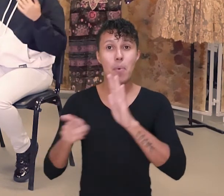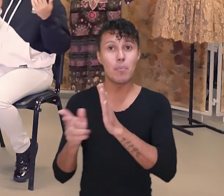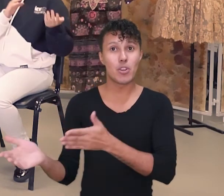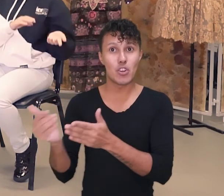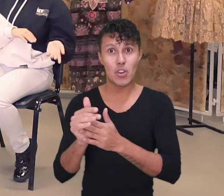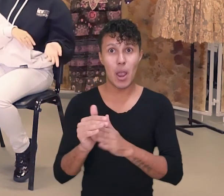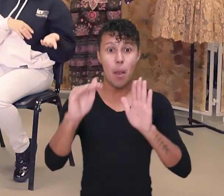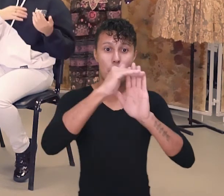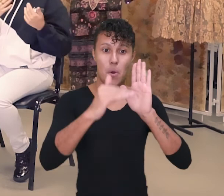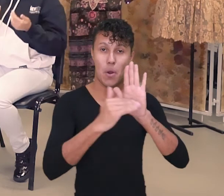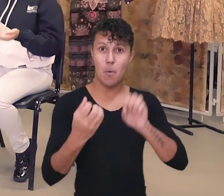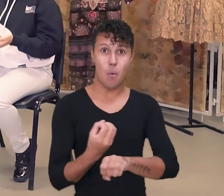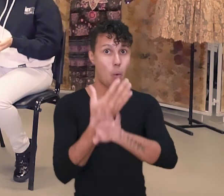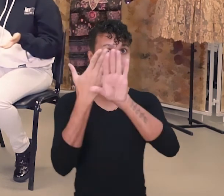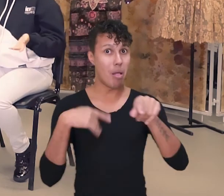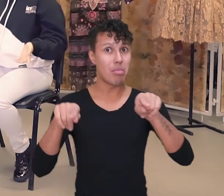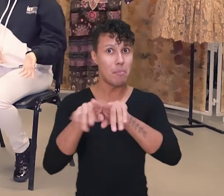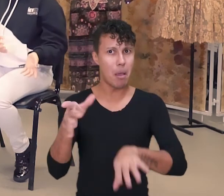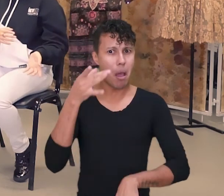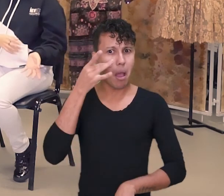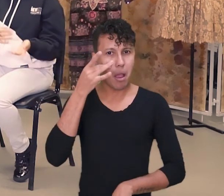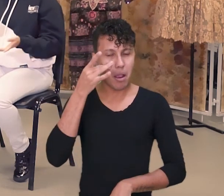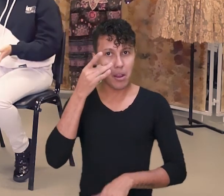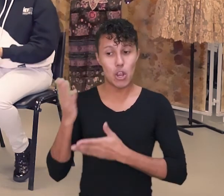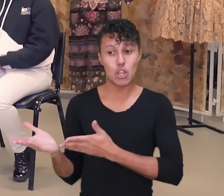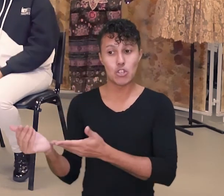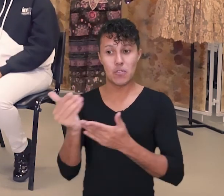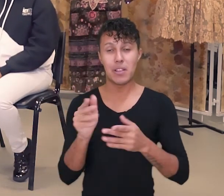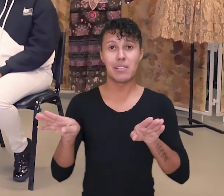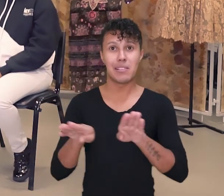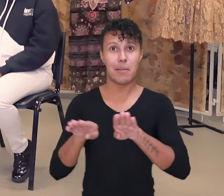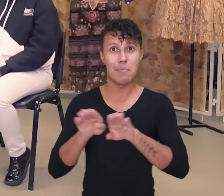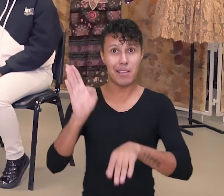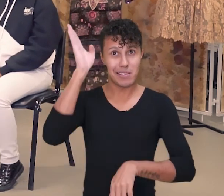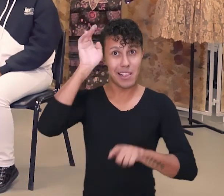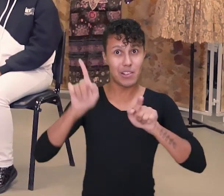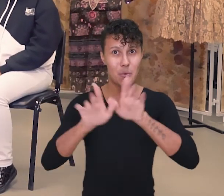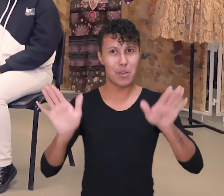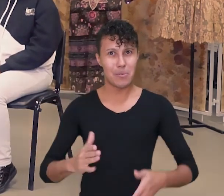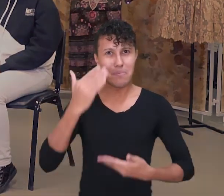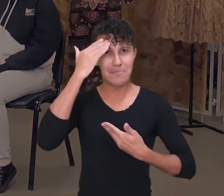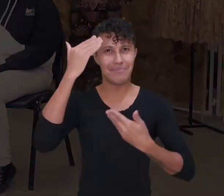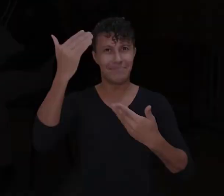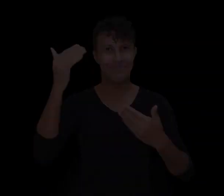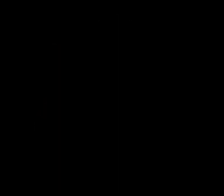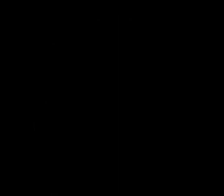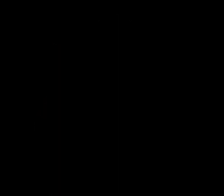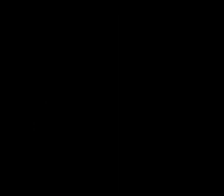programações, tanto online quanto presencial, do Juventudes e do SESC Guarulhos. Obrigada.